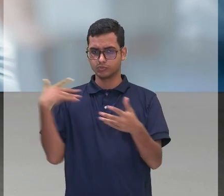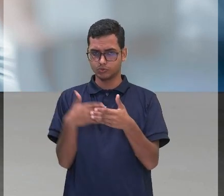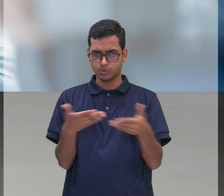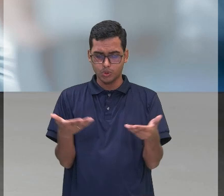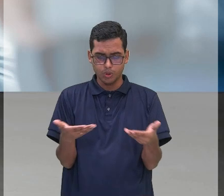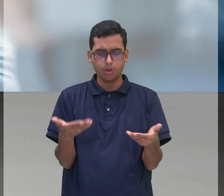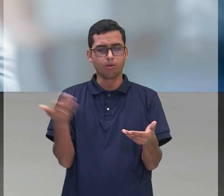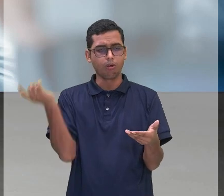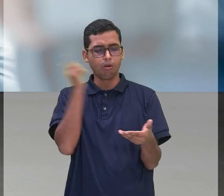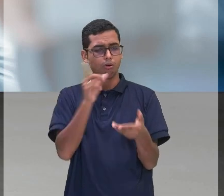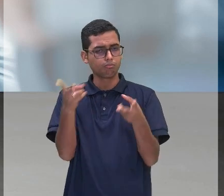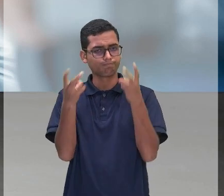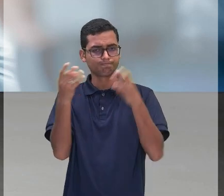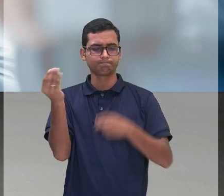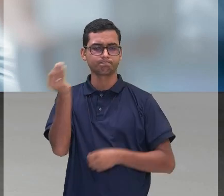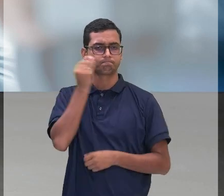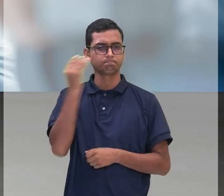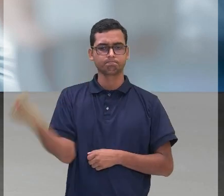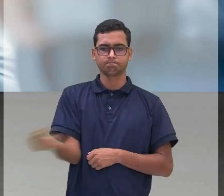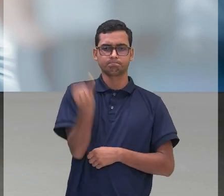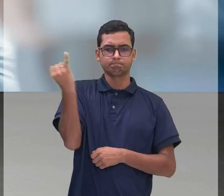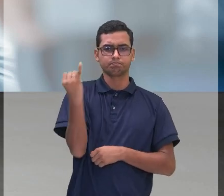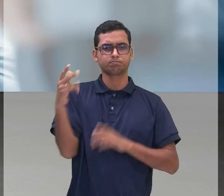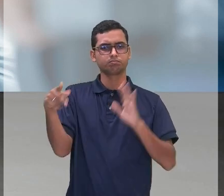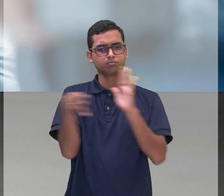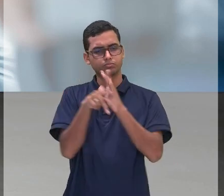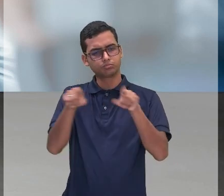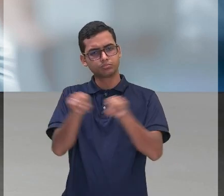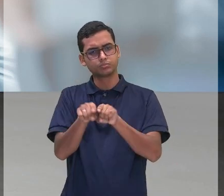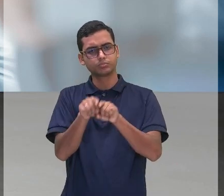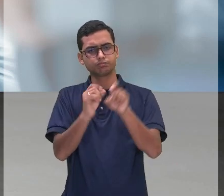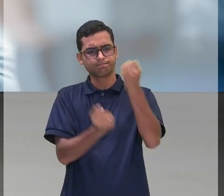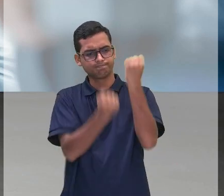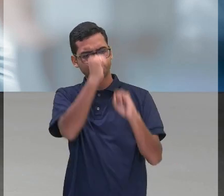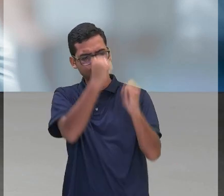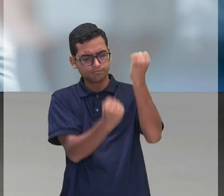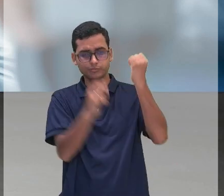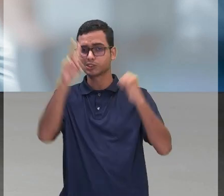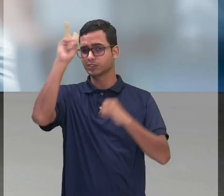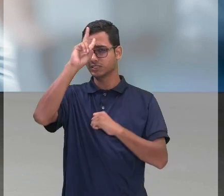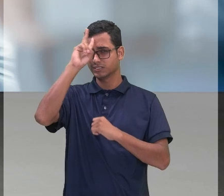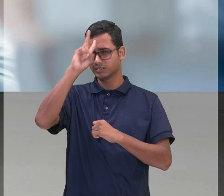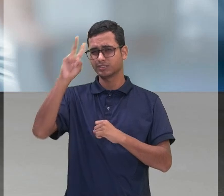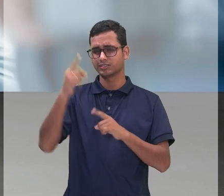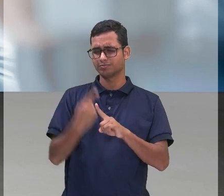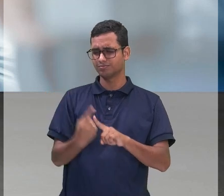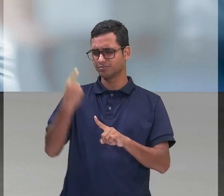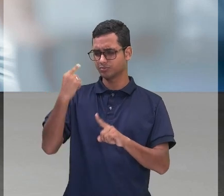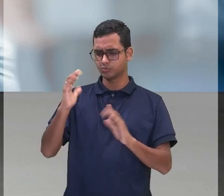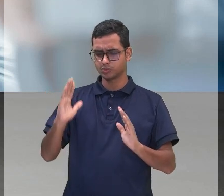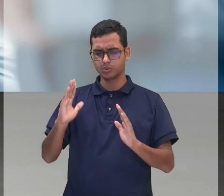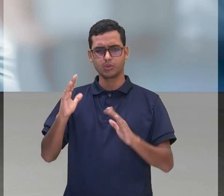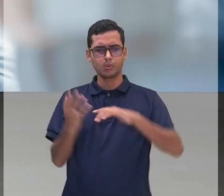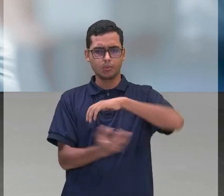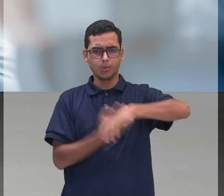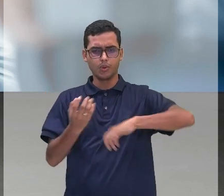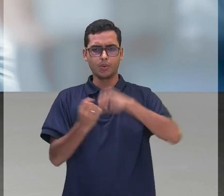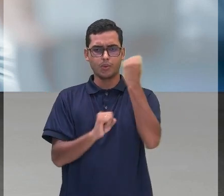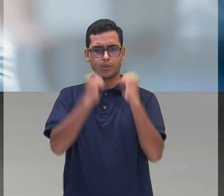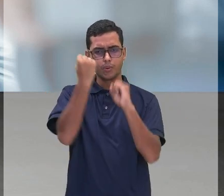gente observa a importância ali dessas fabricações, relembrando também que na época da Revolução Industrial a